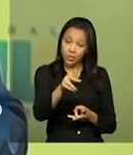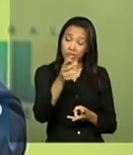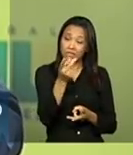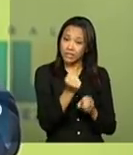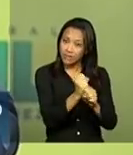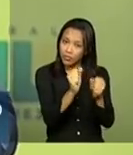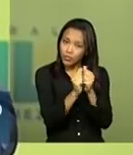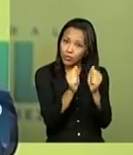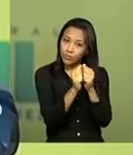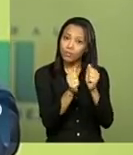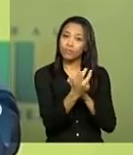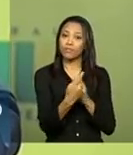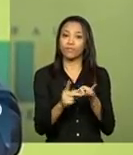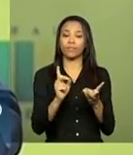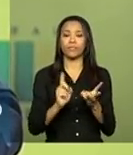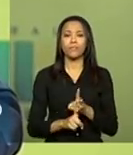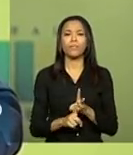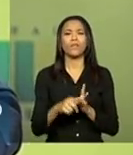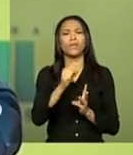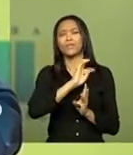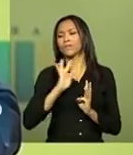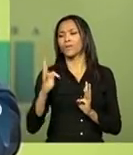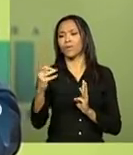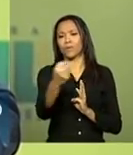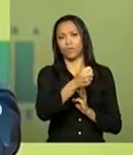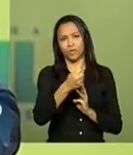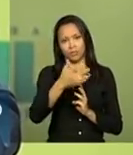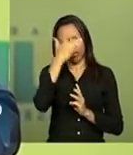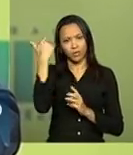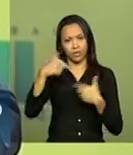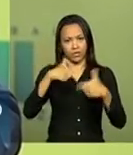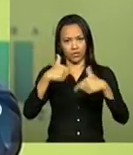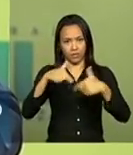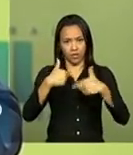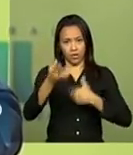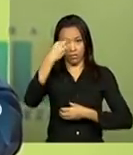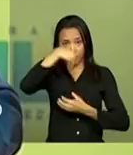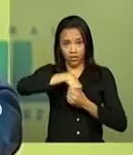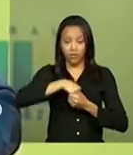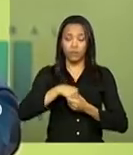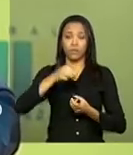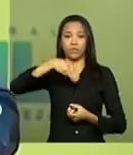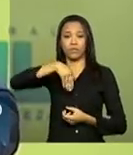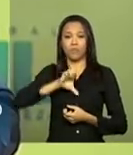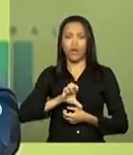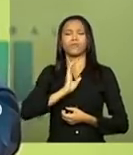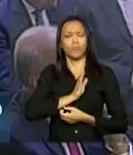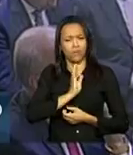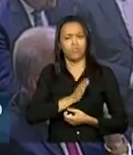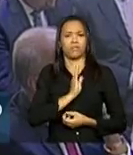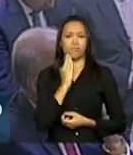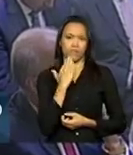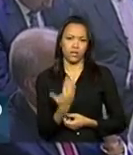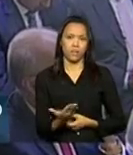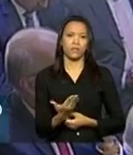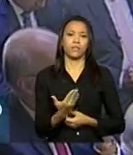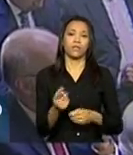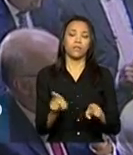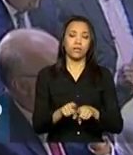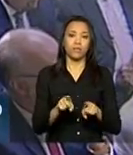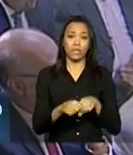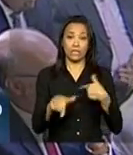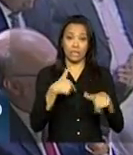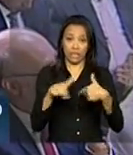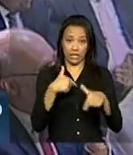muitos anos. Cumprimentar todos os servidores do Ministério da Educação de coração. Né, a equipe da Secretaria